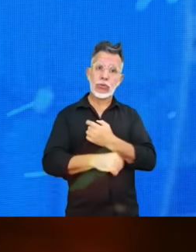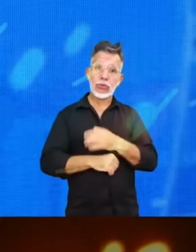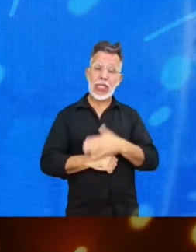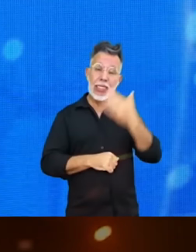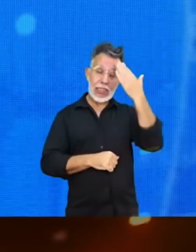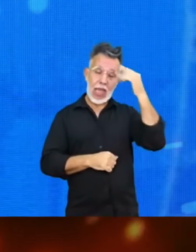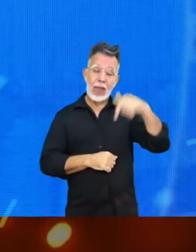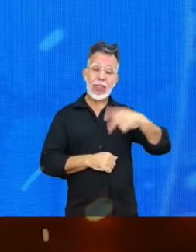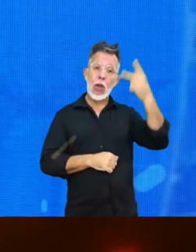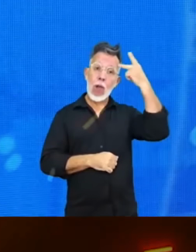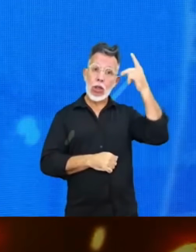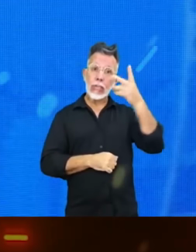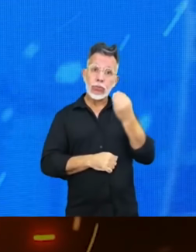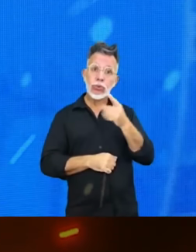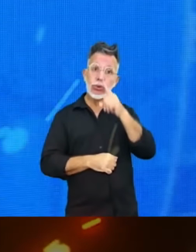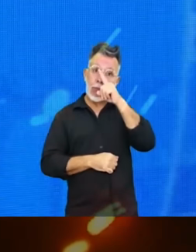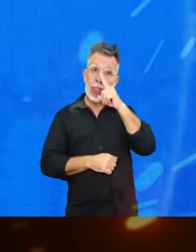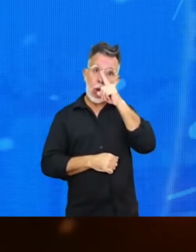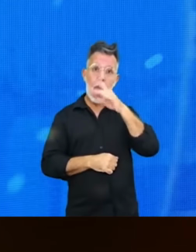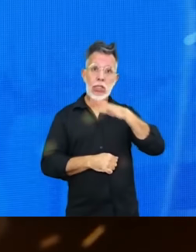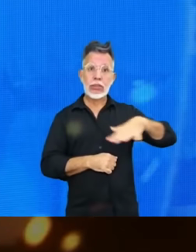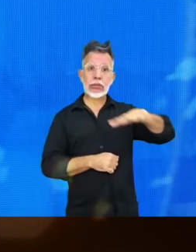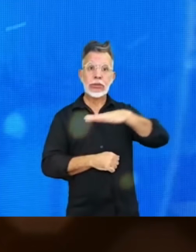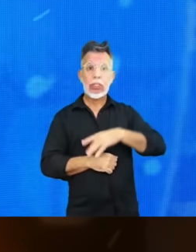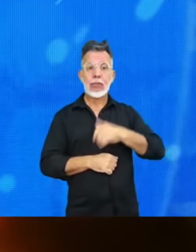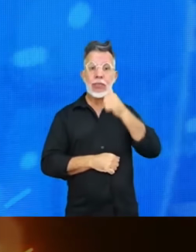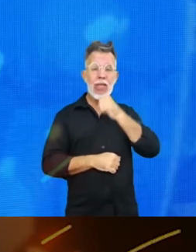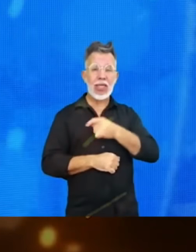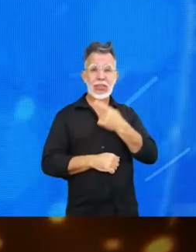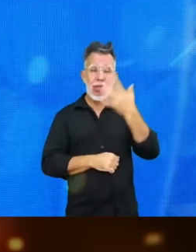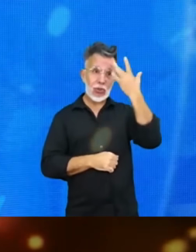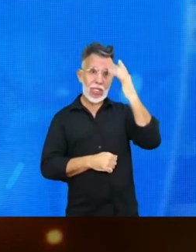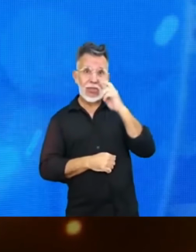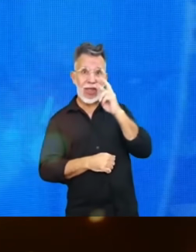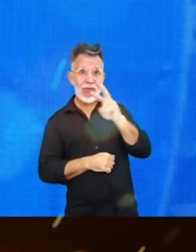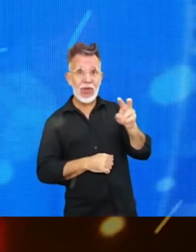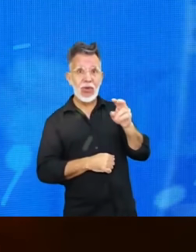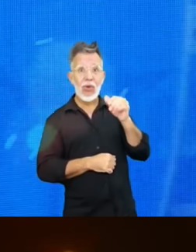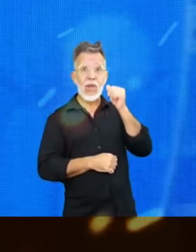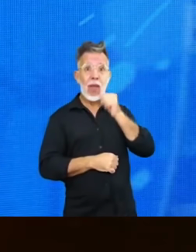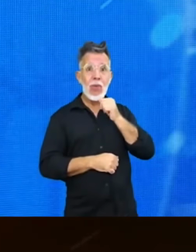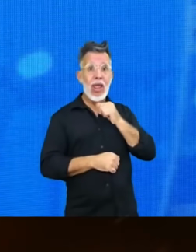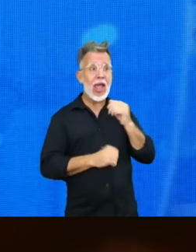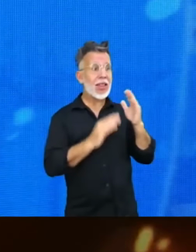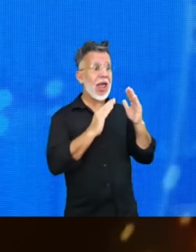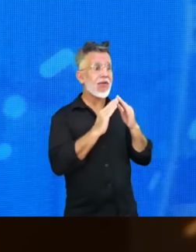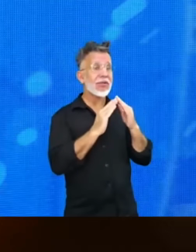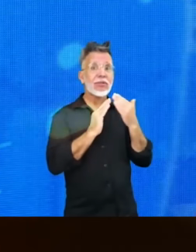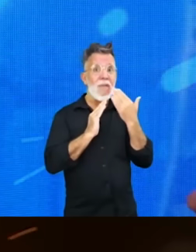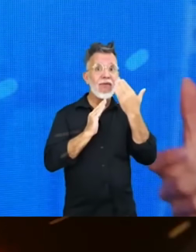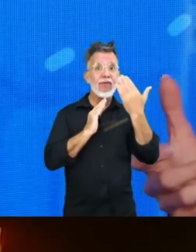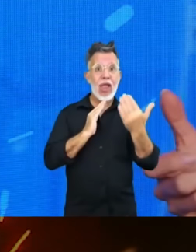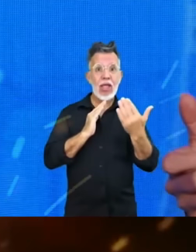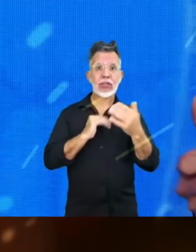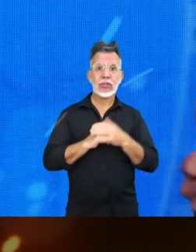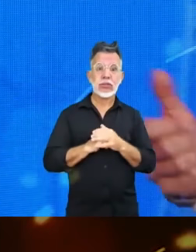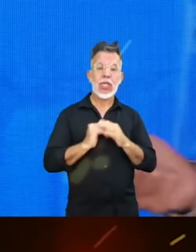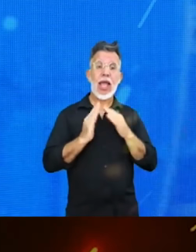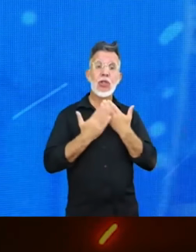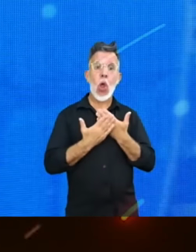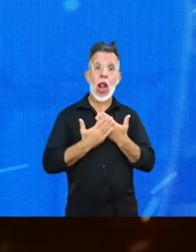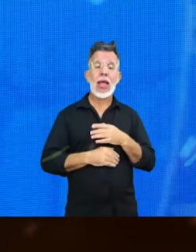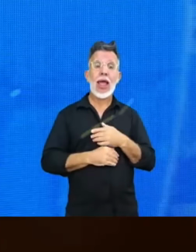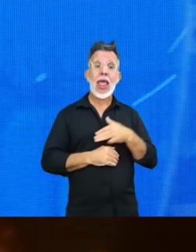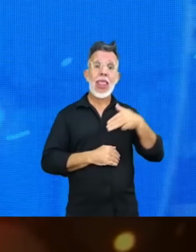mulheres eu não sei se você viu aquele vídeo horrível de uma mulher que estava em frente a uma escola pública na Moca luz do dia e um homem